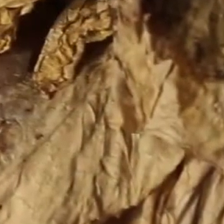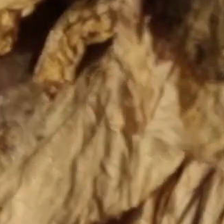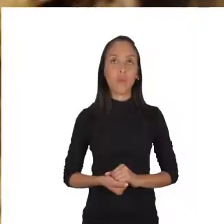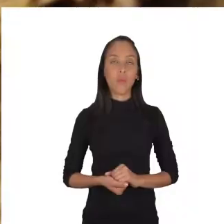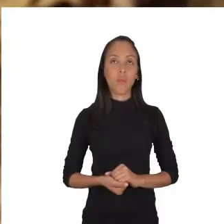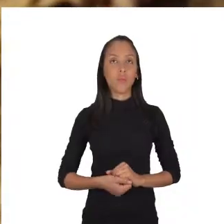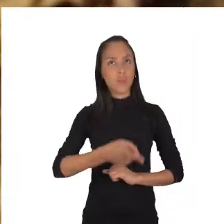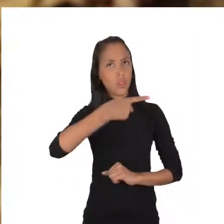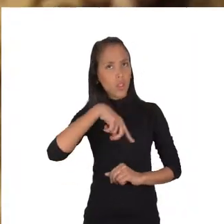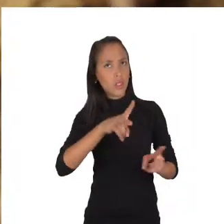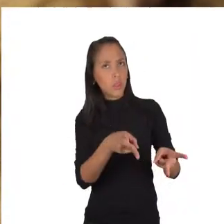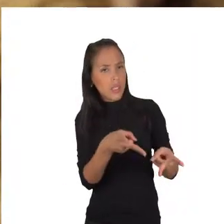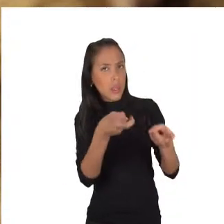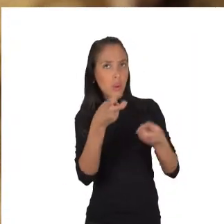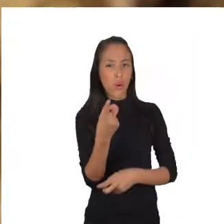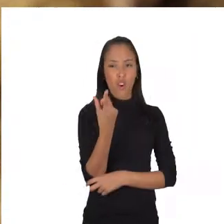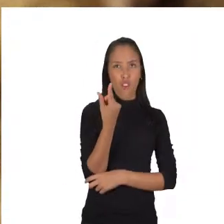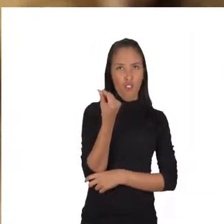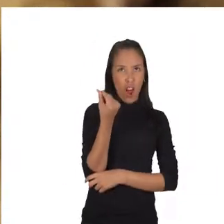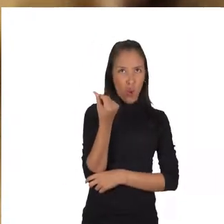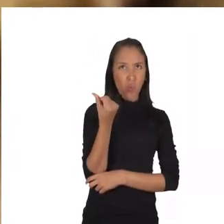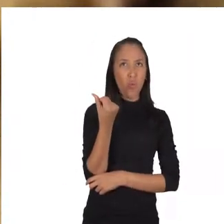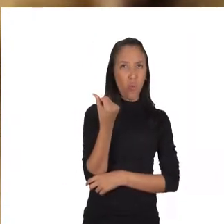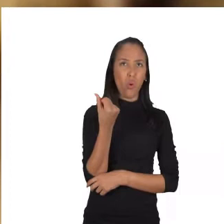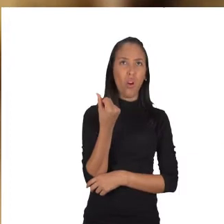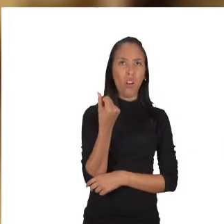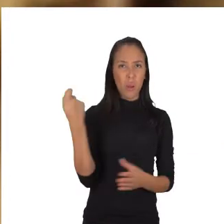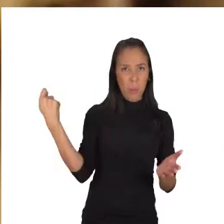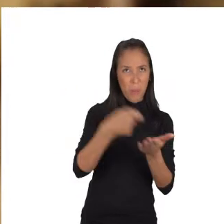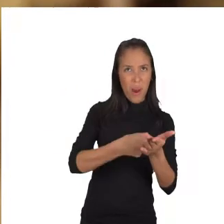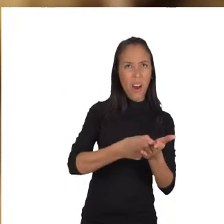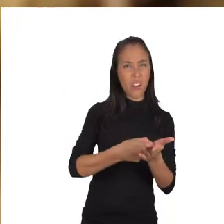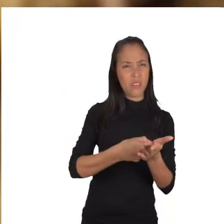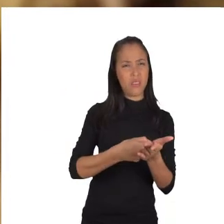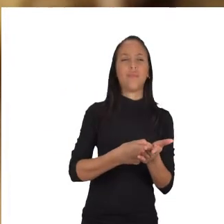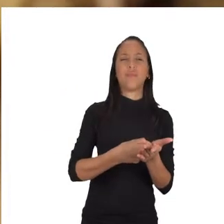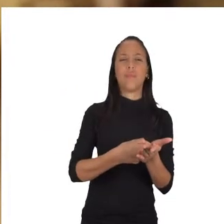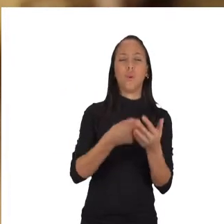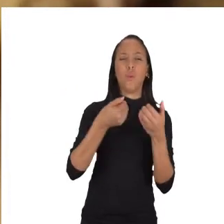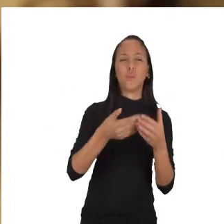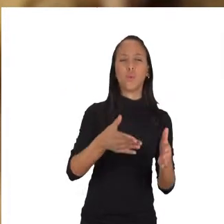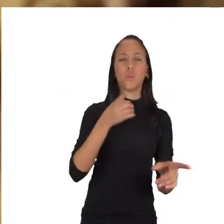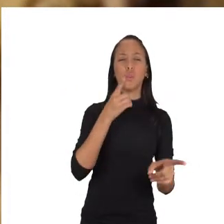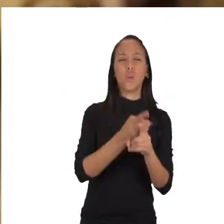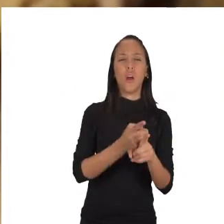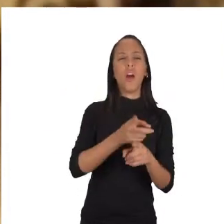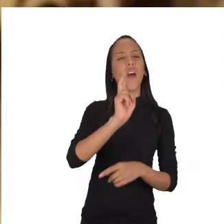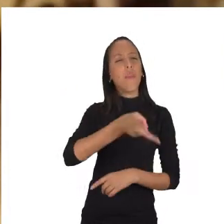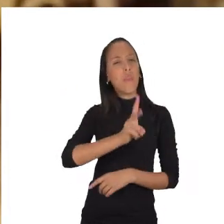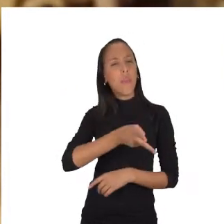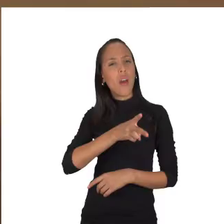E a gente percebeu que o valor pago também pelo tabaco é um valor imposto pelas indústrias do tabaco. Então,